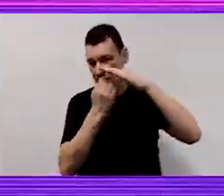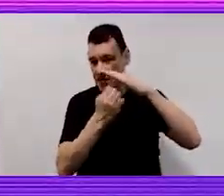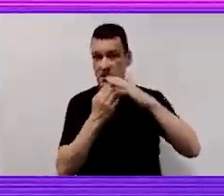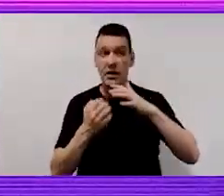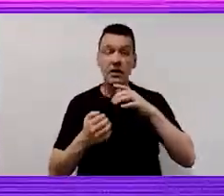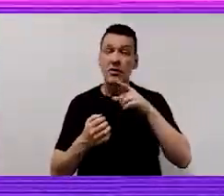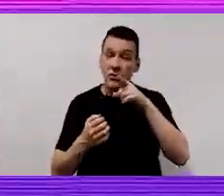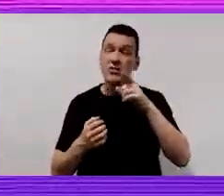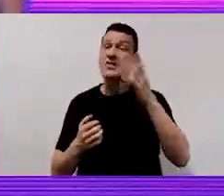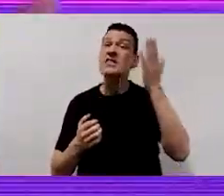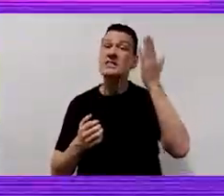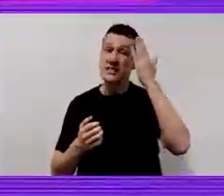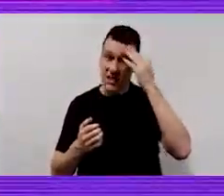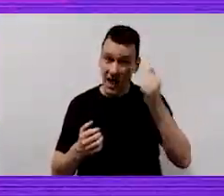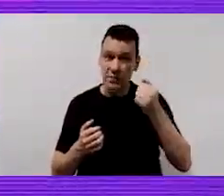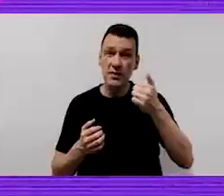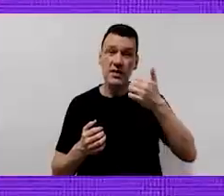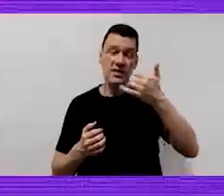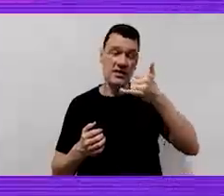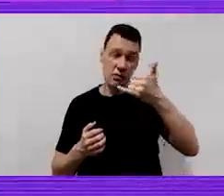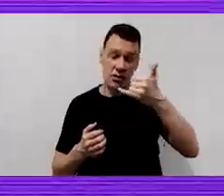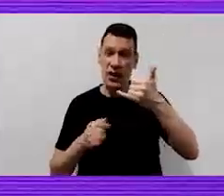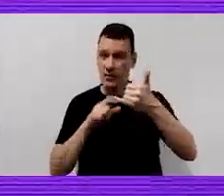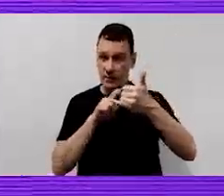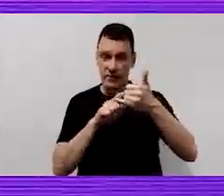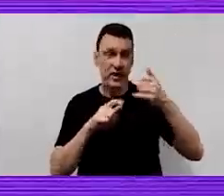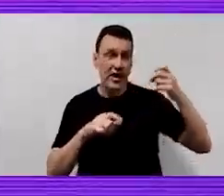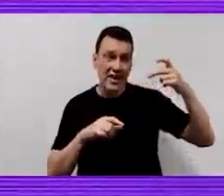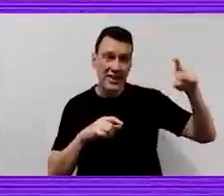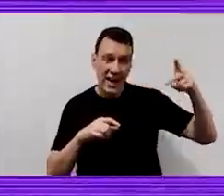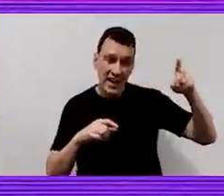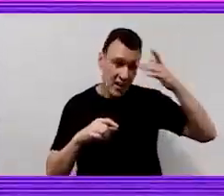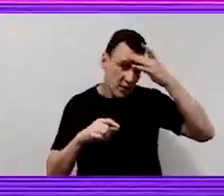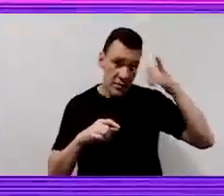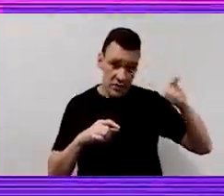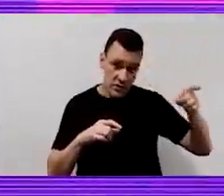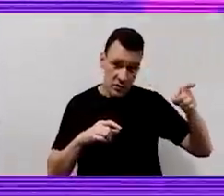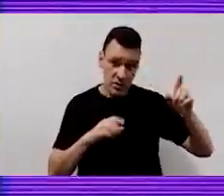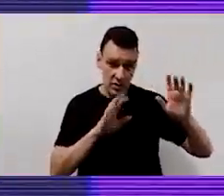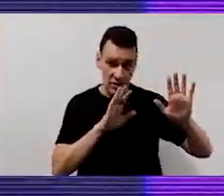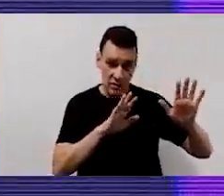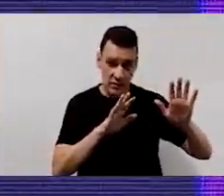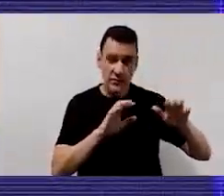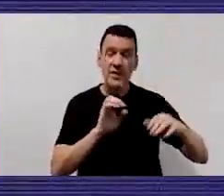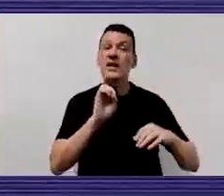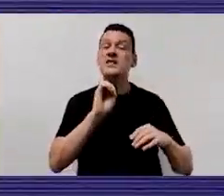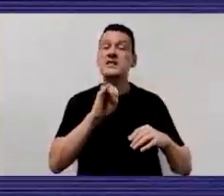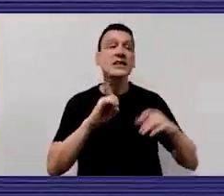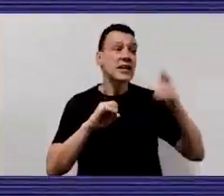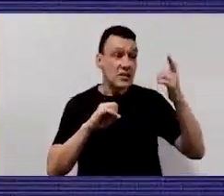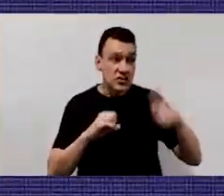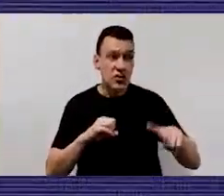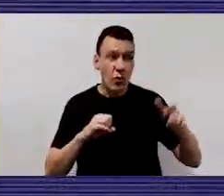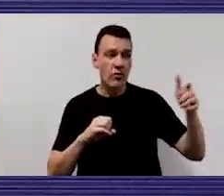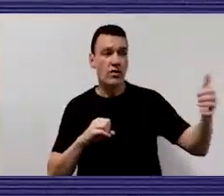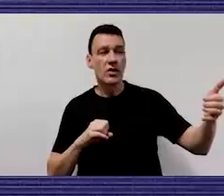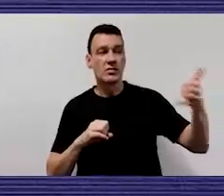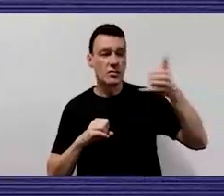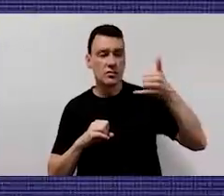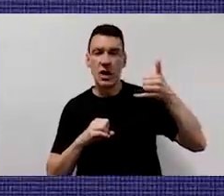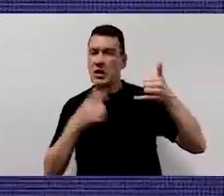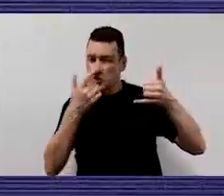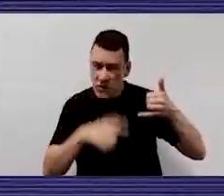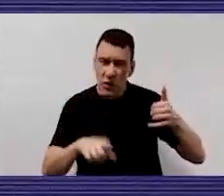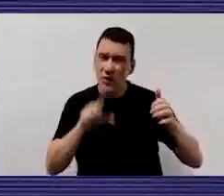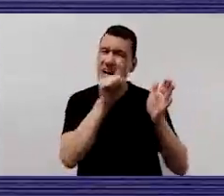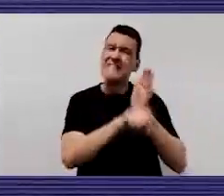device é da pessoa X, se ela aparecer de novo, por que fazer milhões de perguntas e colocar processos desnecessários,